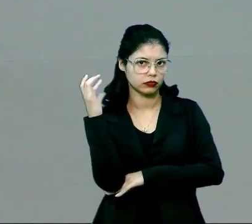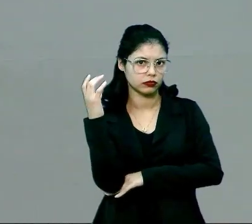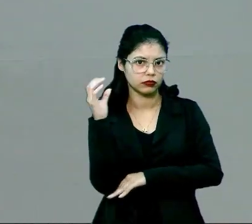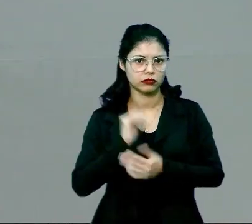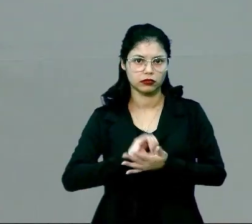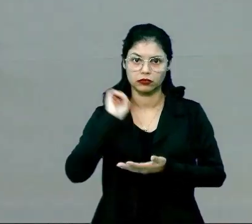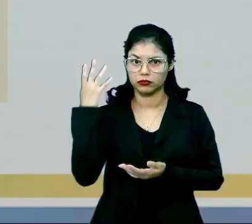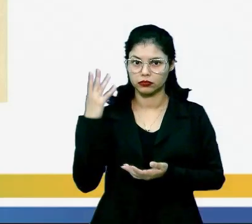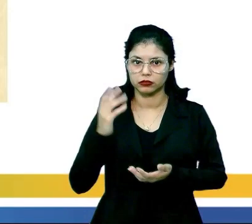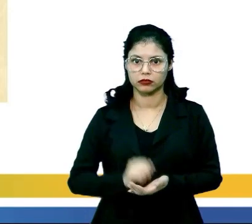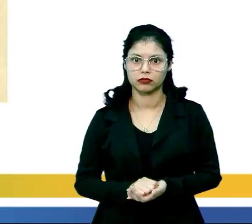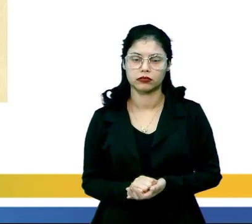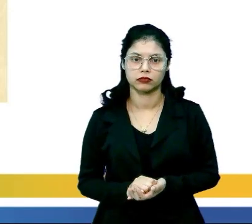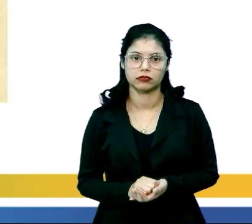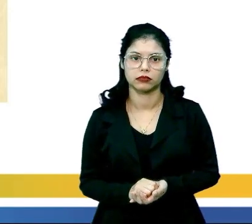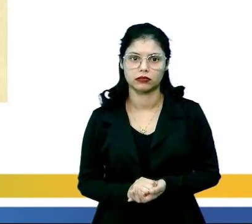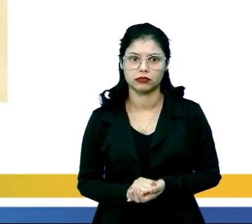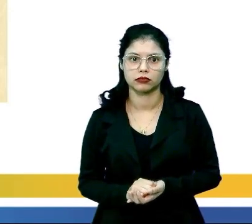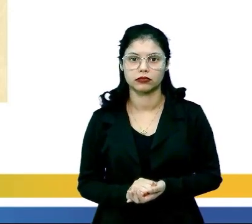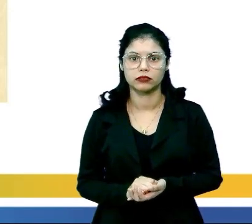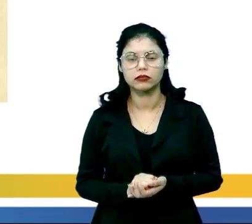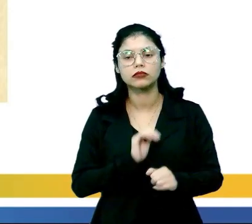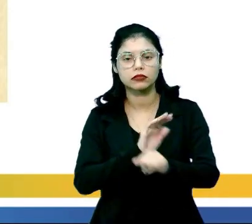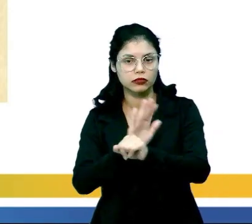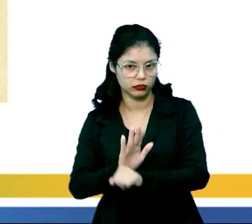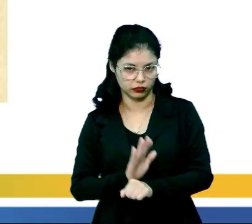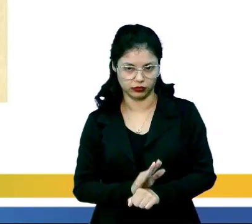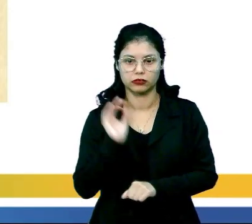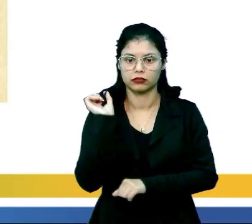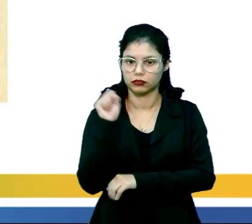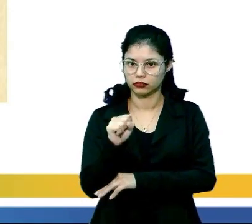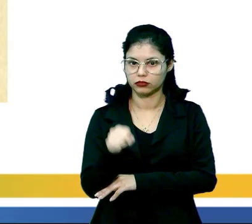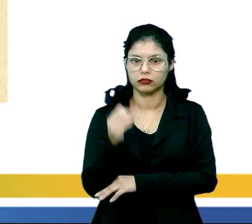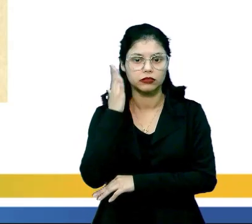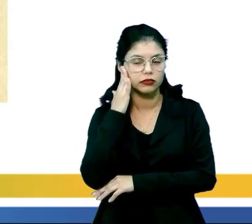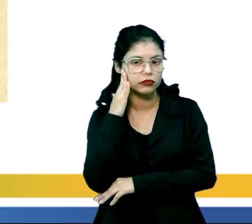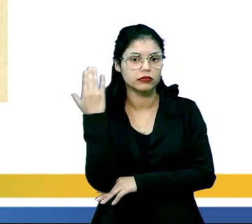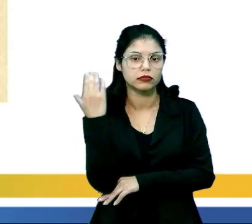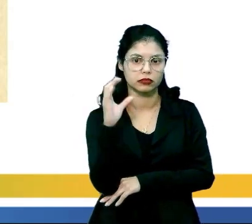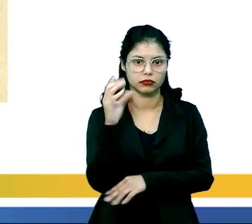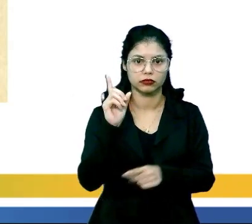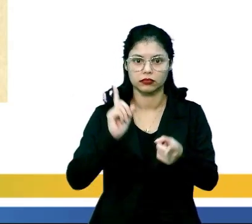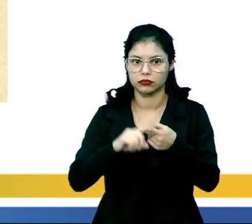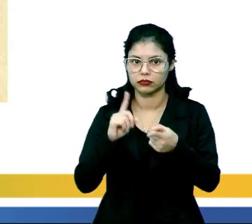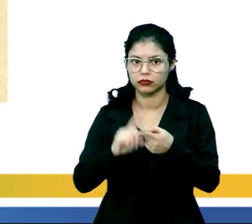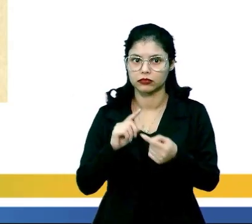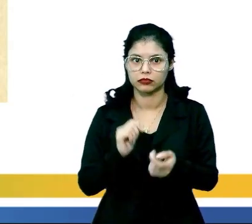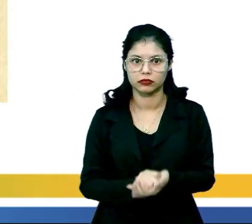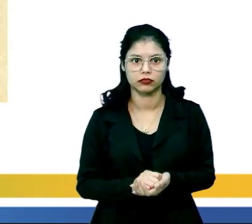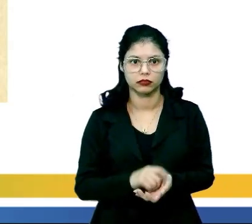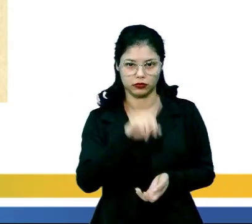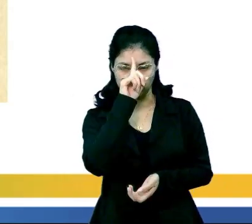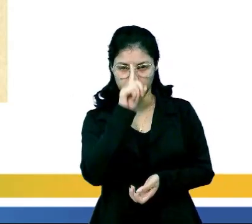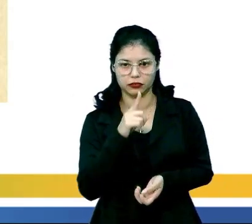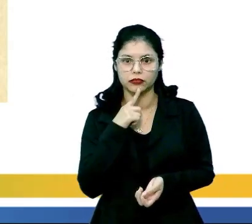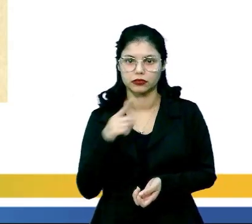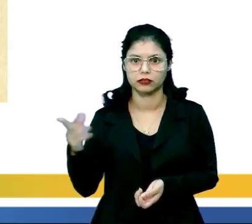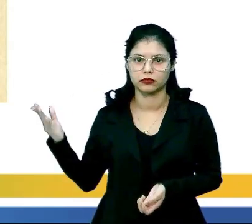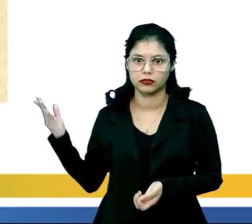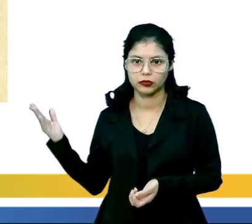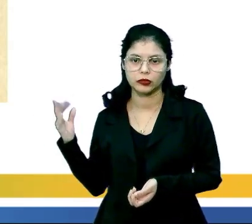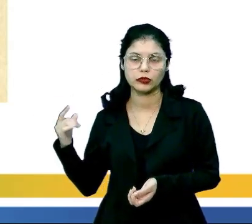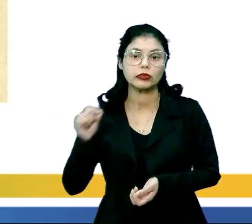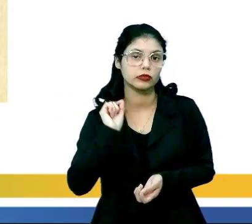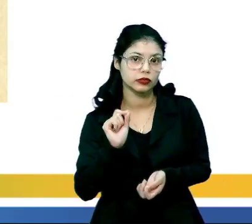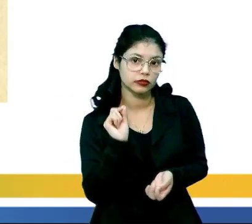ciência e esse caso tem a ver? Por incrível que pareça, pessoal, ele ajudou muito, sim, a entender as ciências. Por quê? Tá vendo a imagem aí? O que